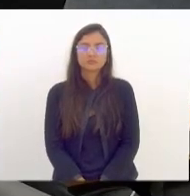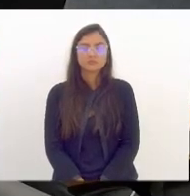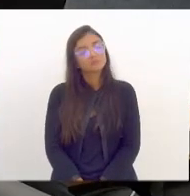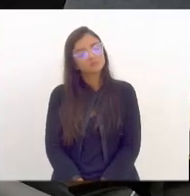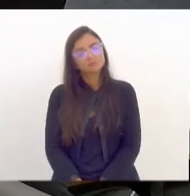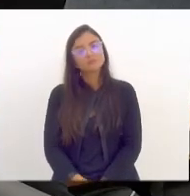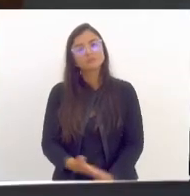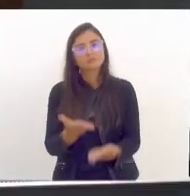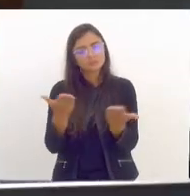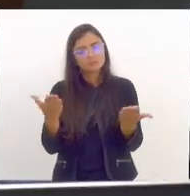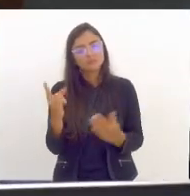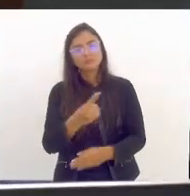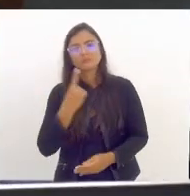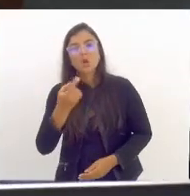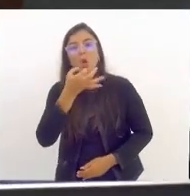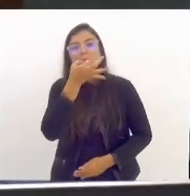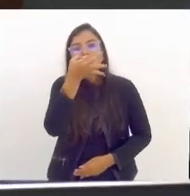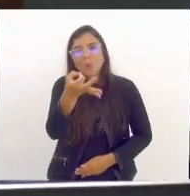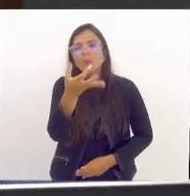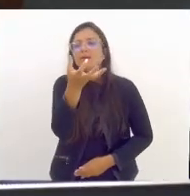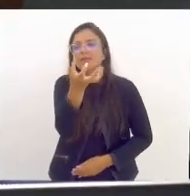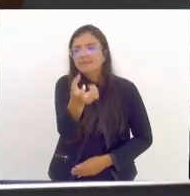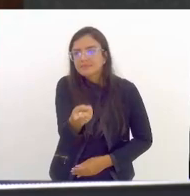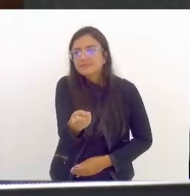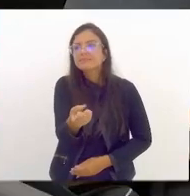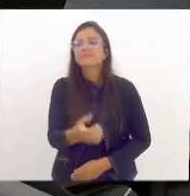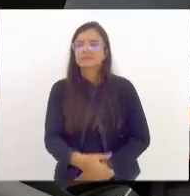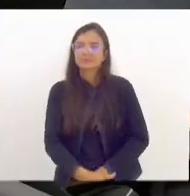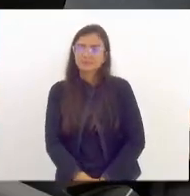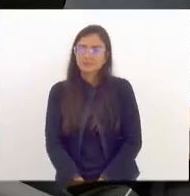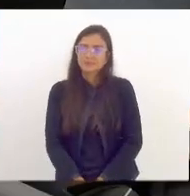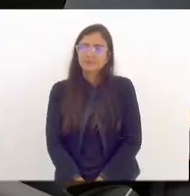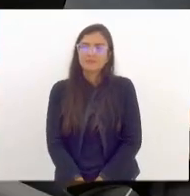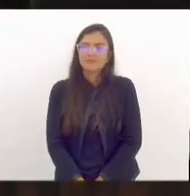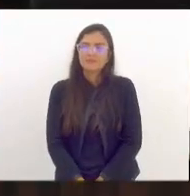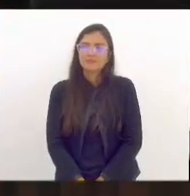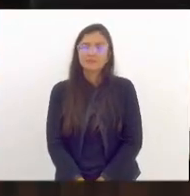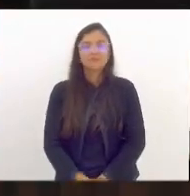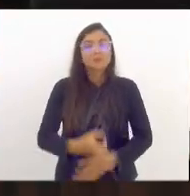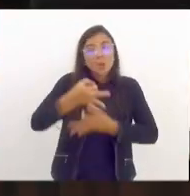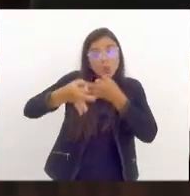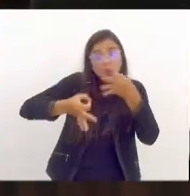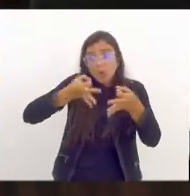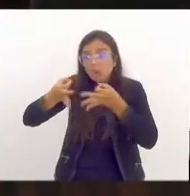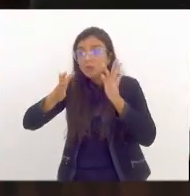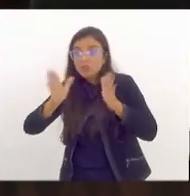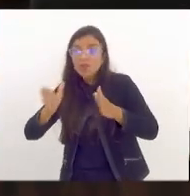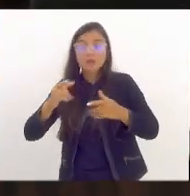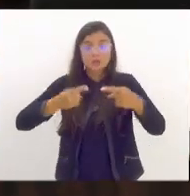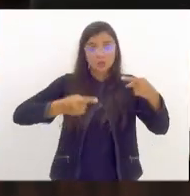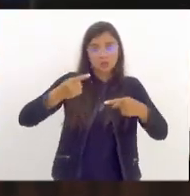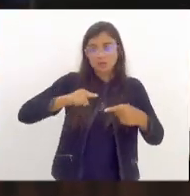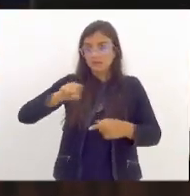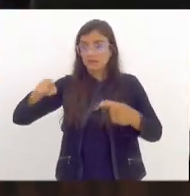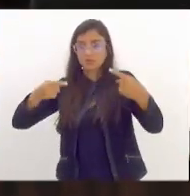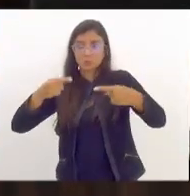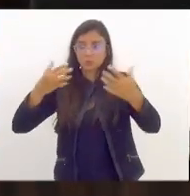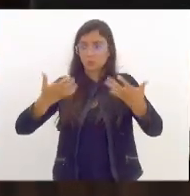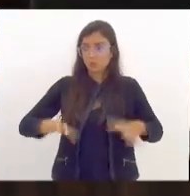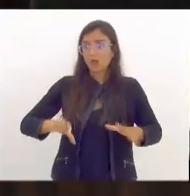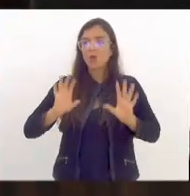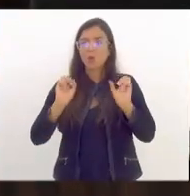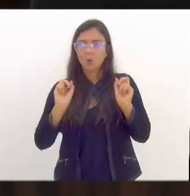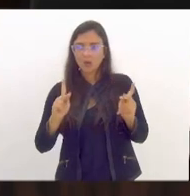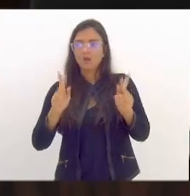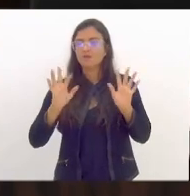Presidente, o parecer é favorável. Com os pareceres emitidos em discussão, não havendo que querer discutir, encerrada a